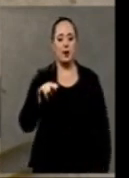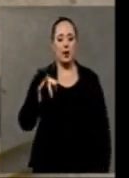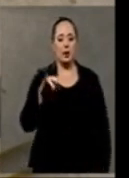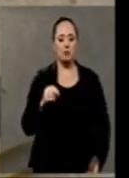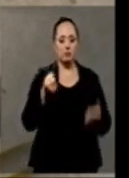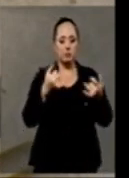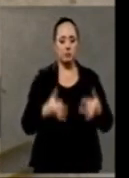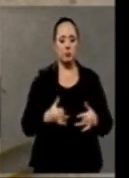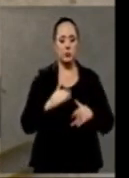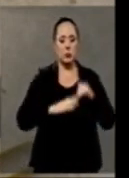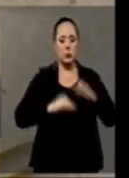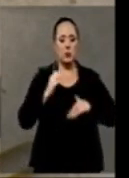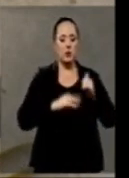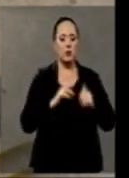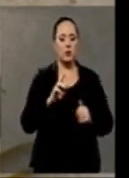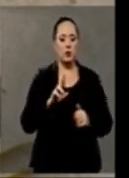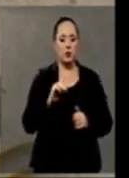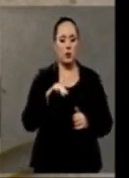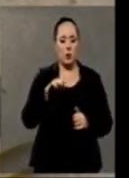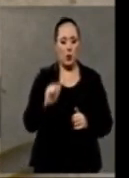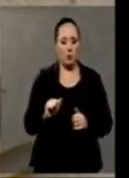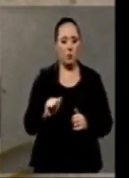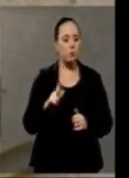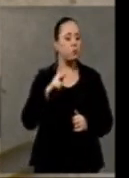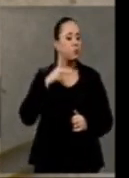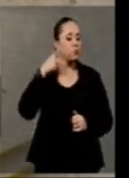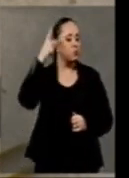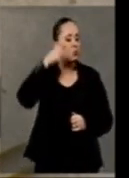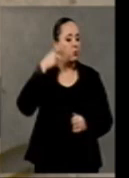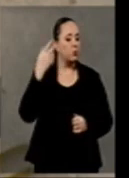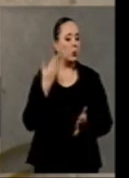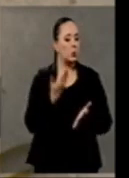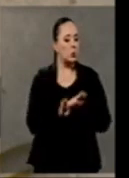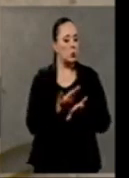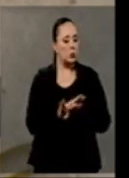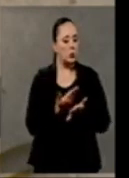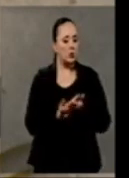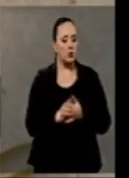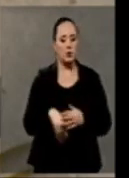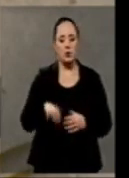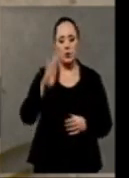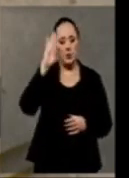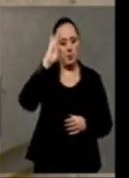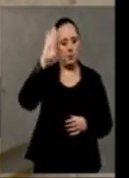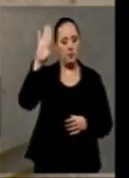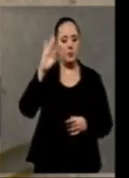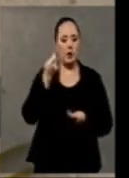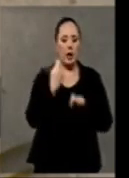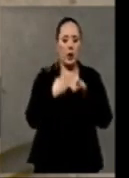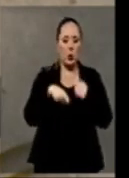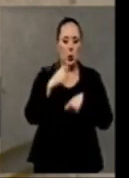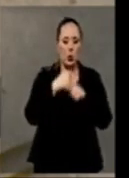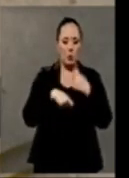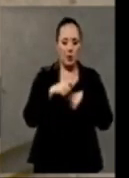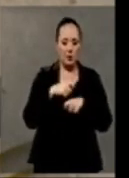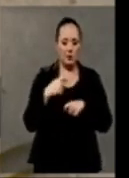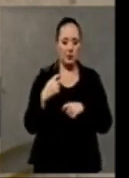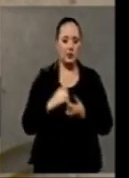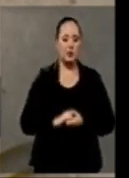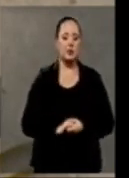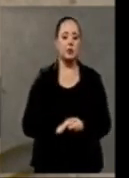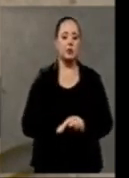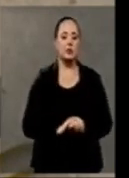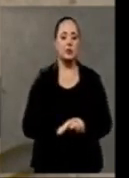jurista romano político estudioso e um dos maiores economistas do seu tempo que a